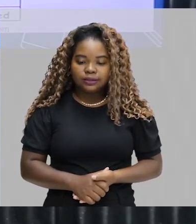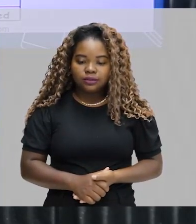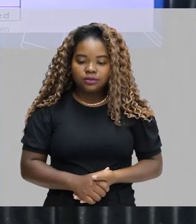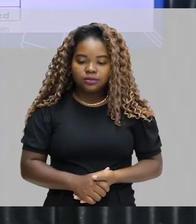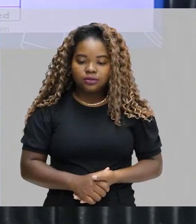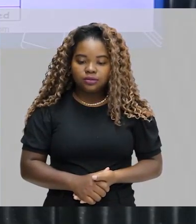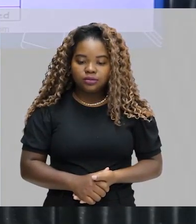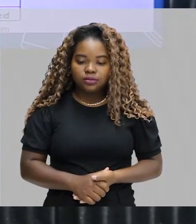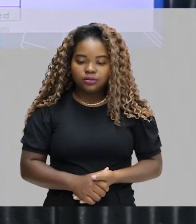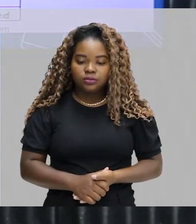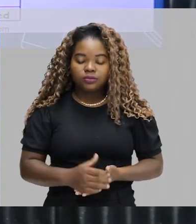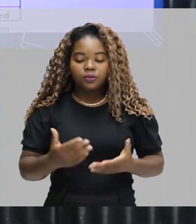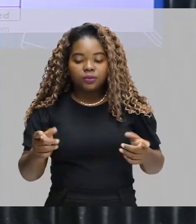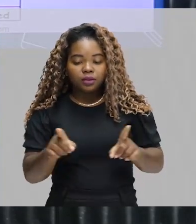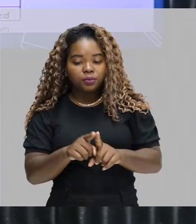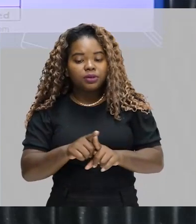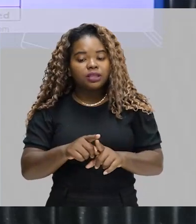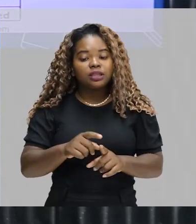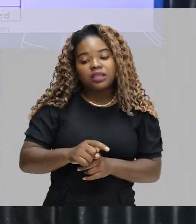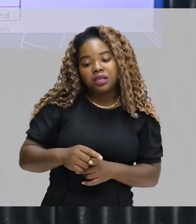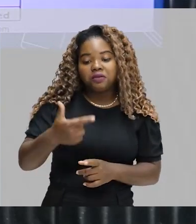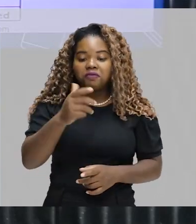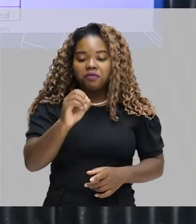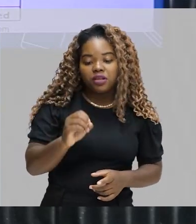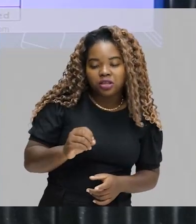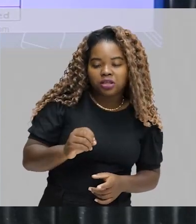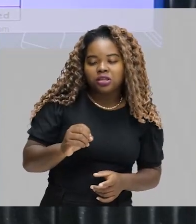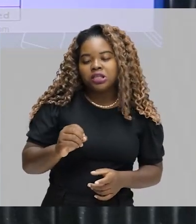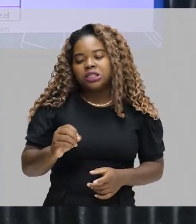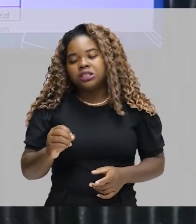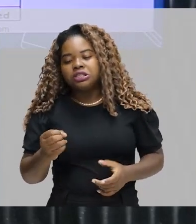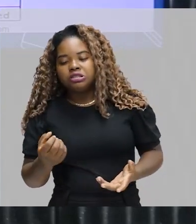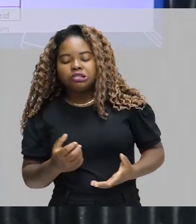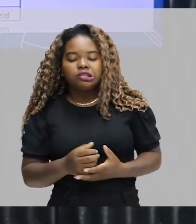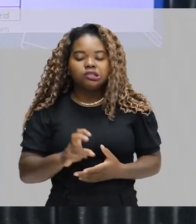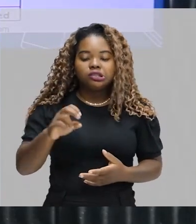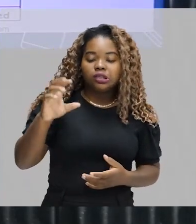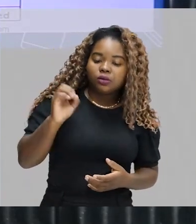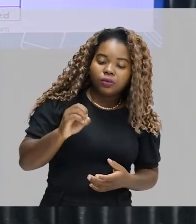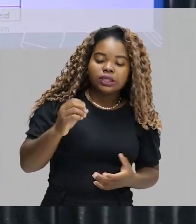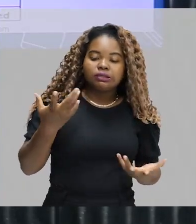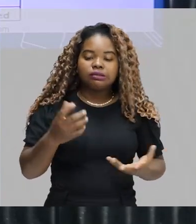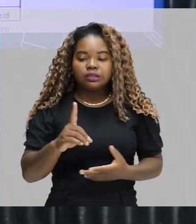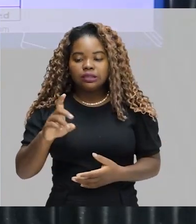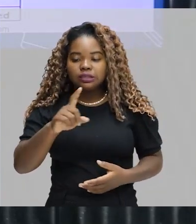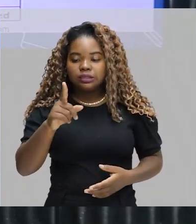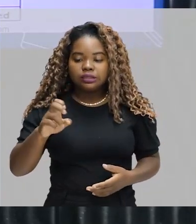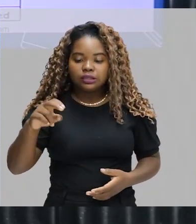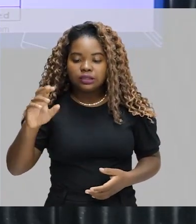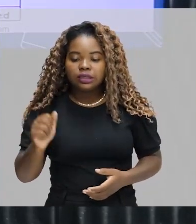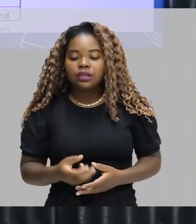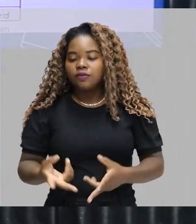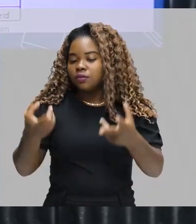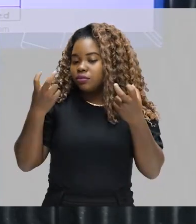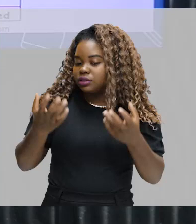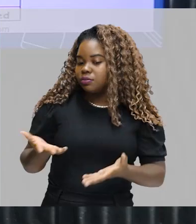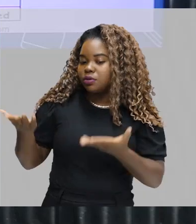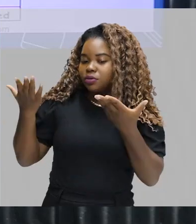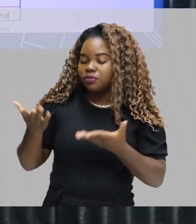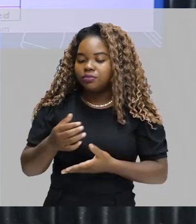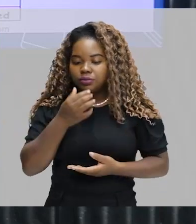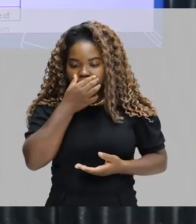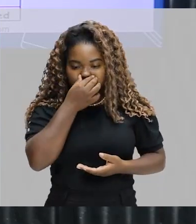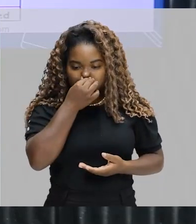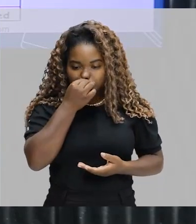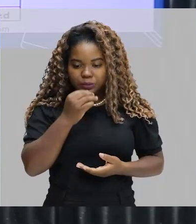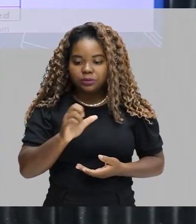das dezenas, 20, 30, 40, 50, aí nós vamos observar, dos números fechados, nós vamos